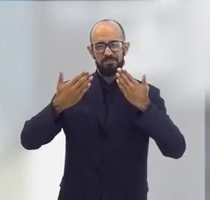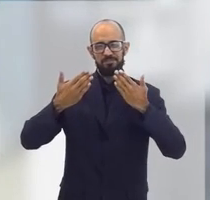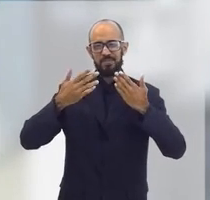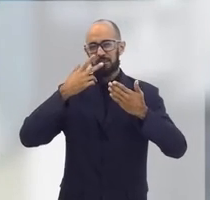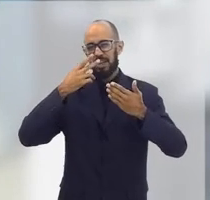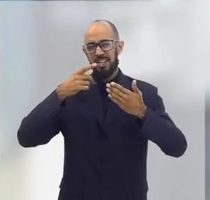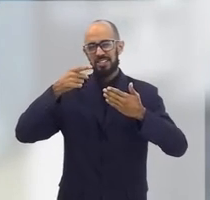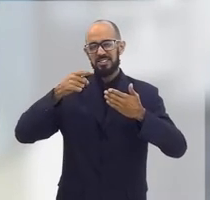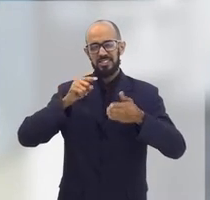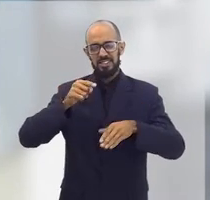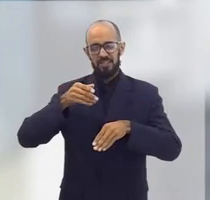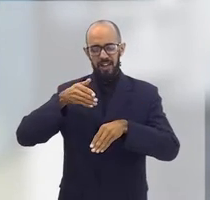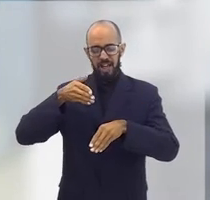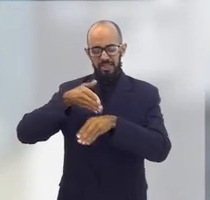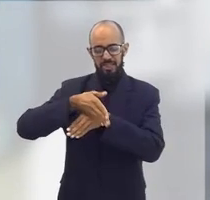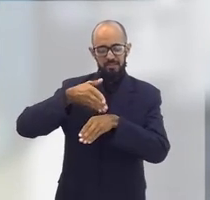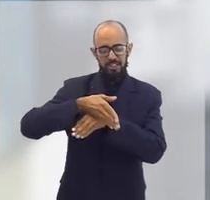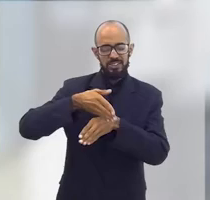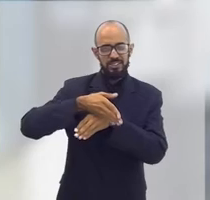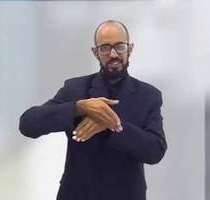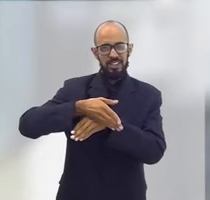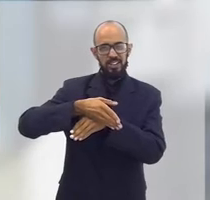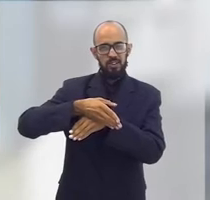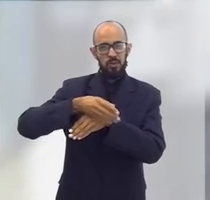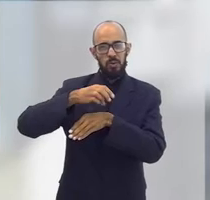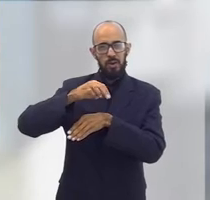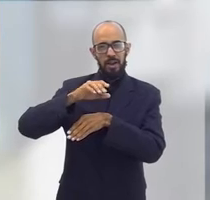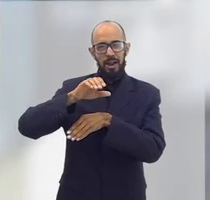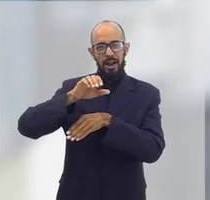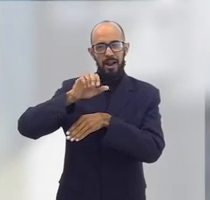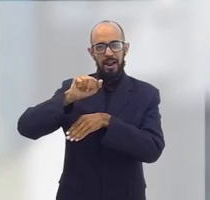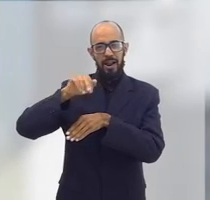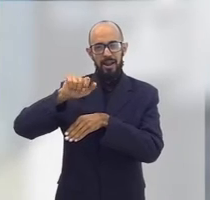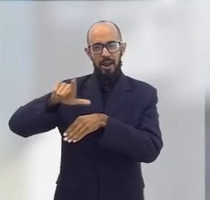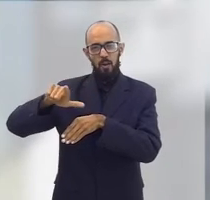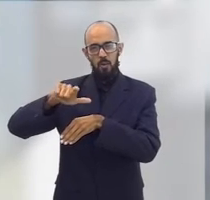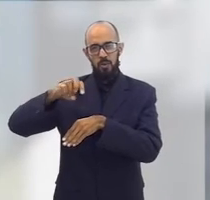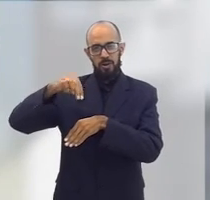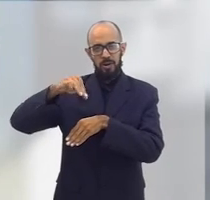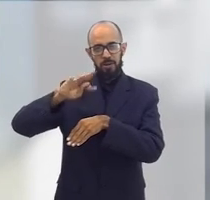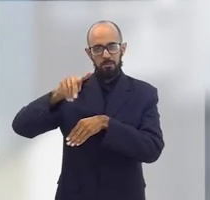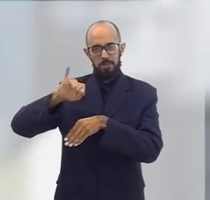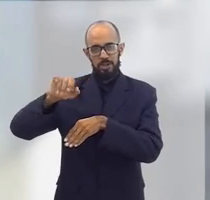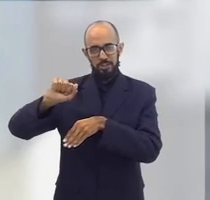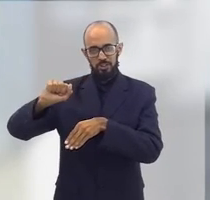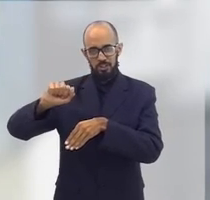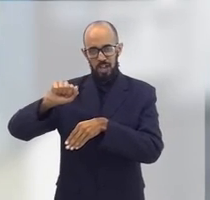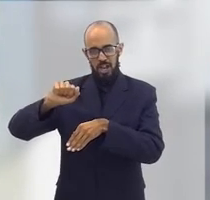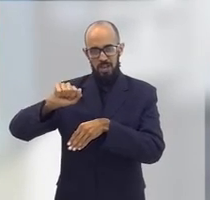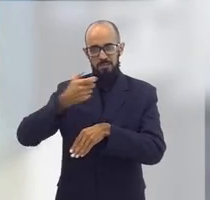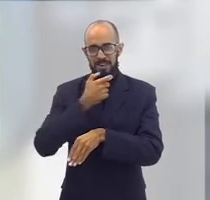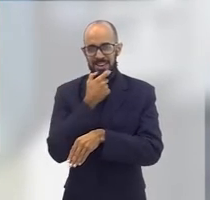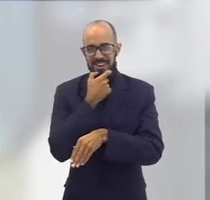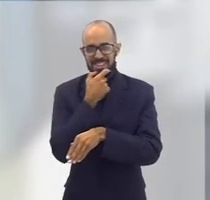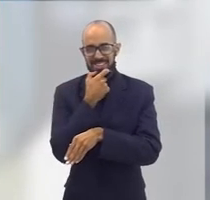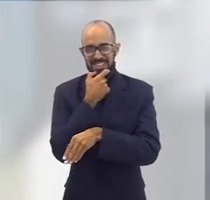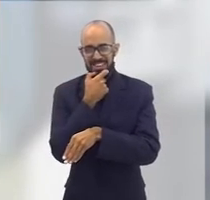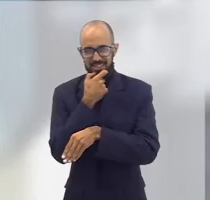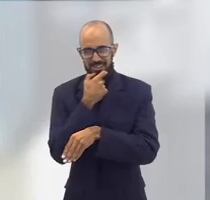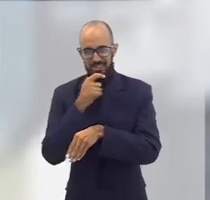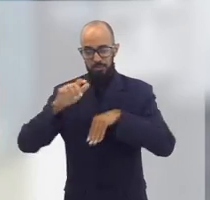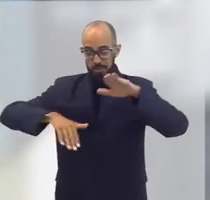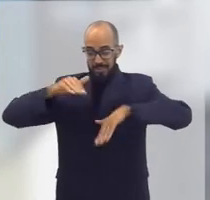ali do continente europeu para o Reino Unido. Quando a gente chegou, depois de nadar em águas com tubarão,